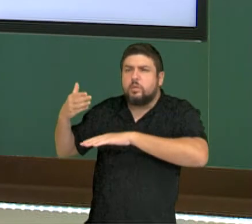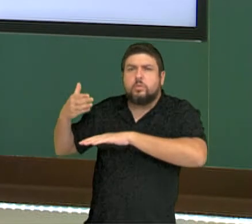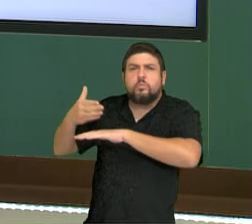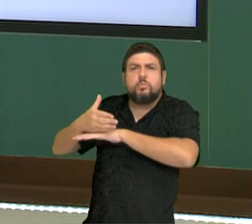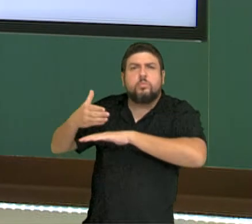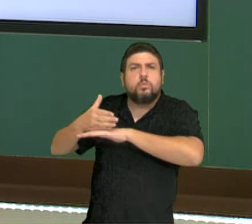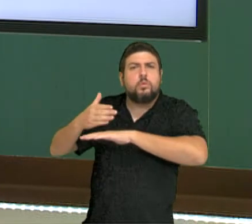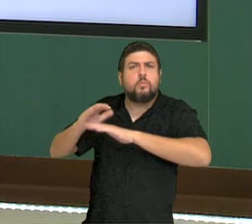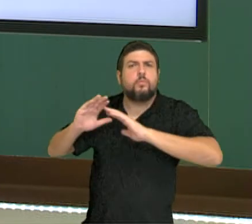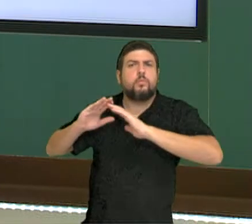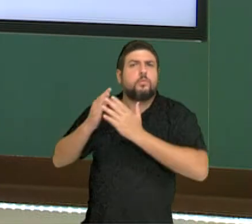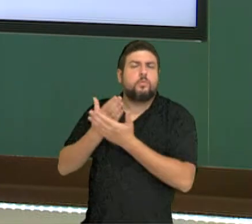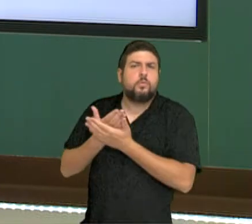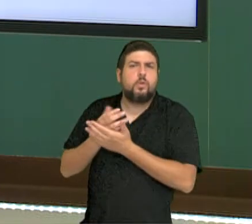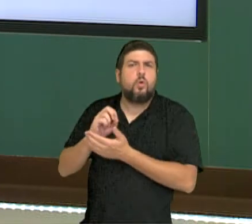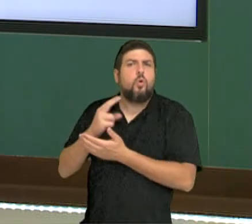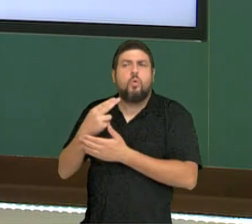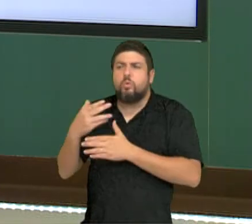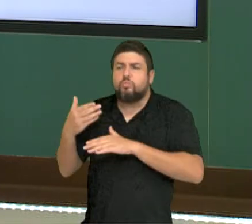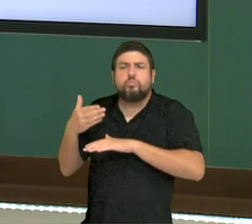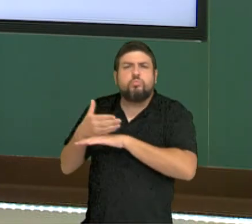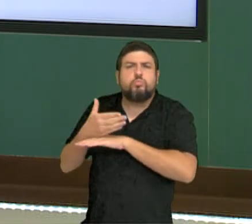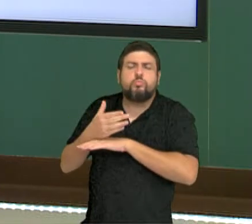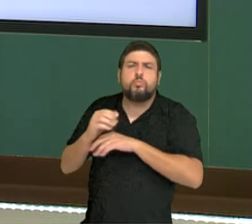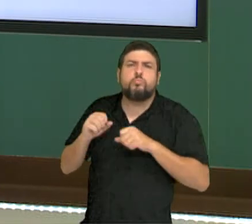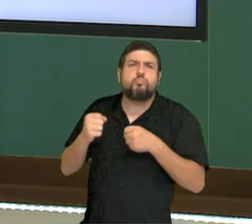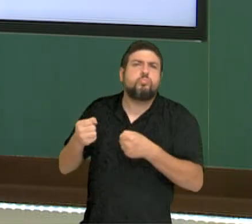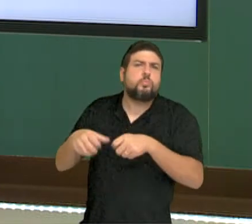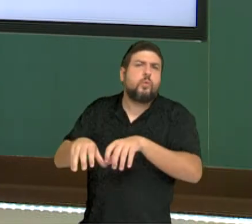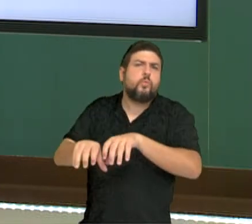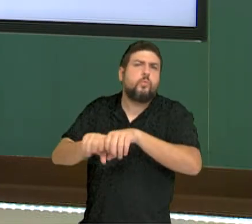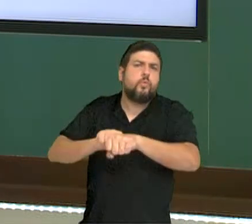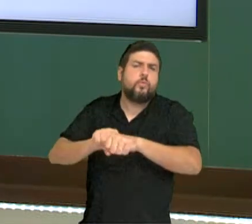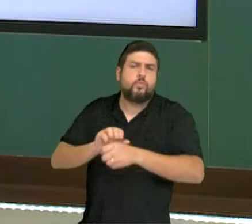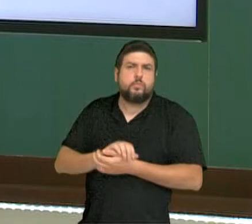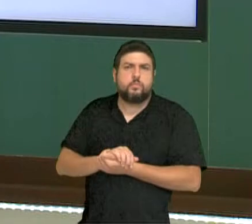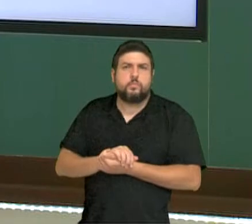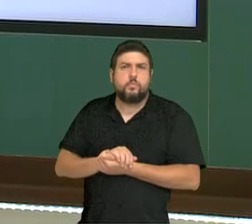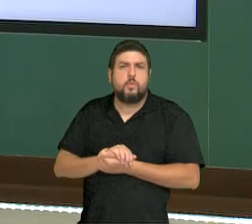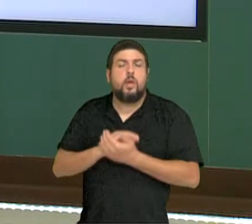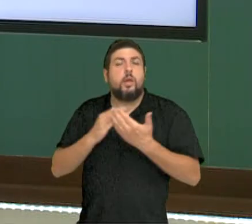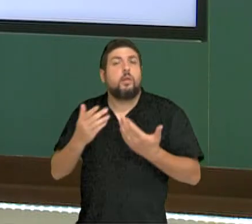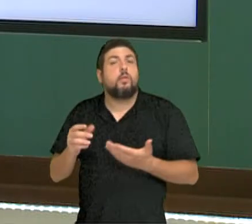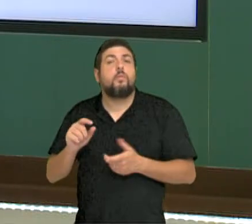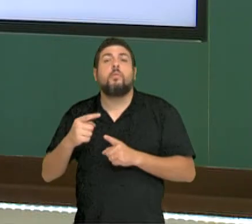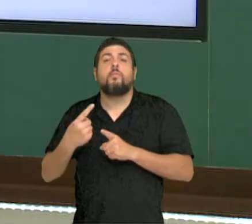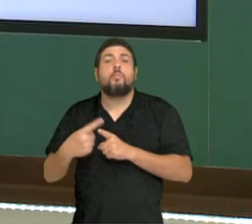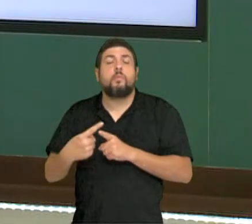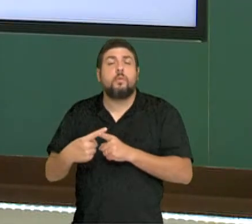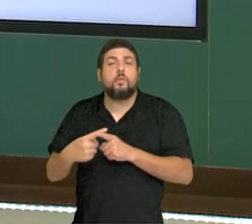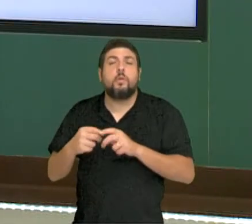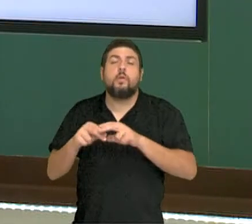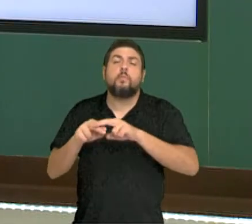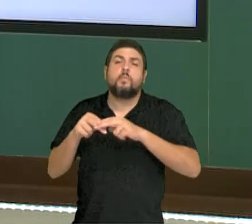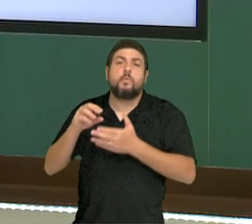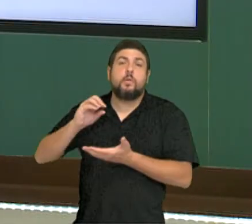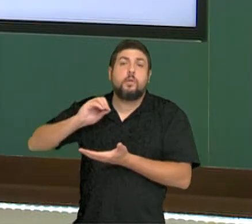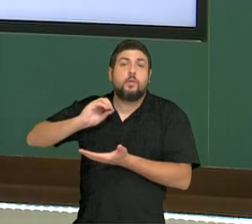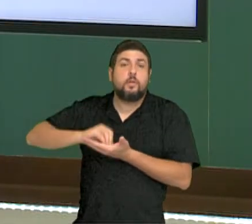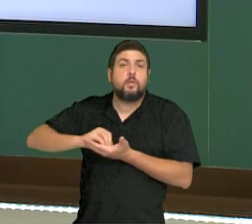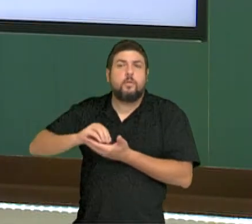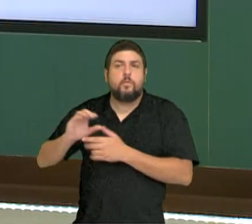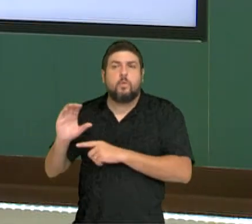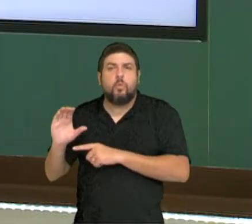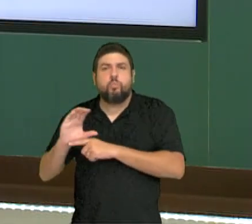buscar esse emprego então eles coloca aqui esse empecilho deveria ser solucionado colocando as pessoas para estudar